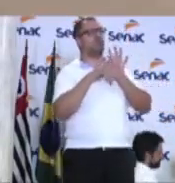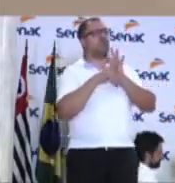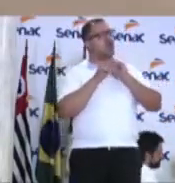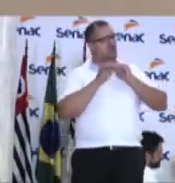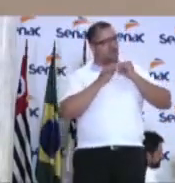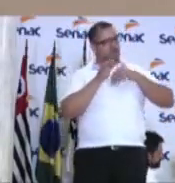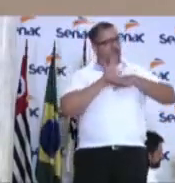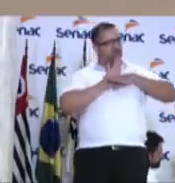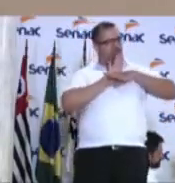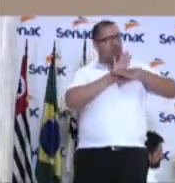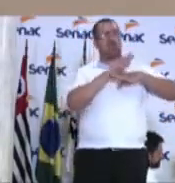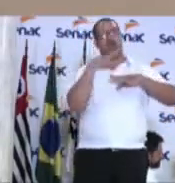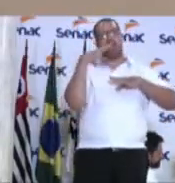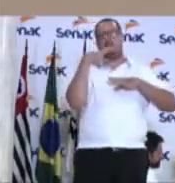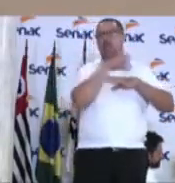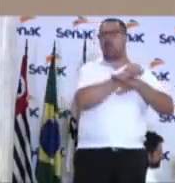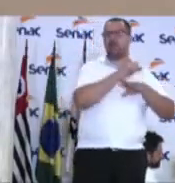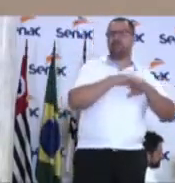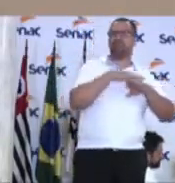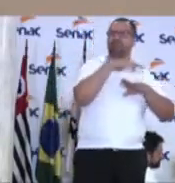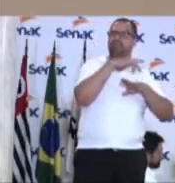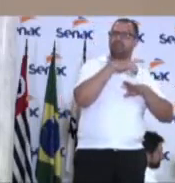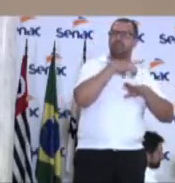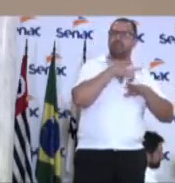acelerar a mudança, porque ela captou